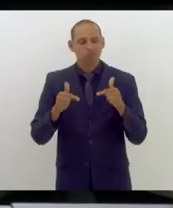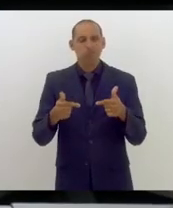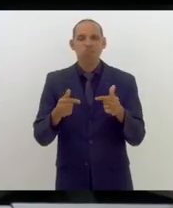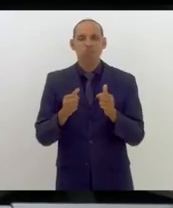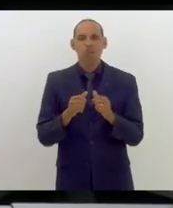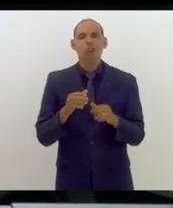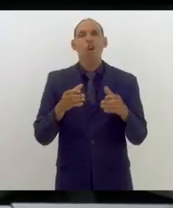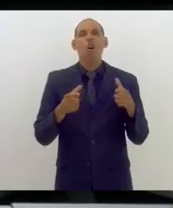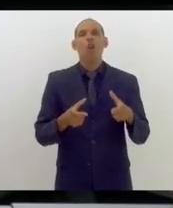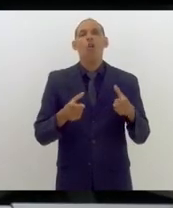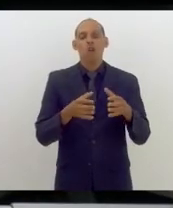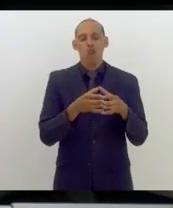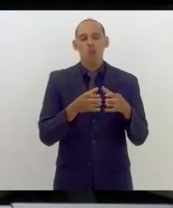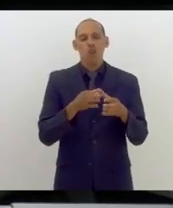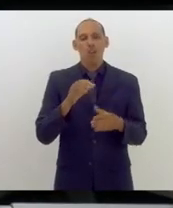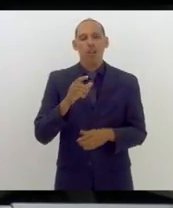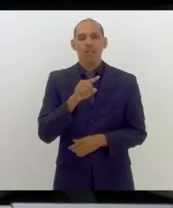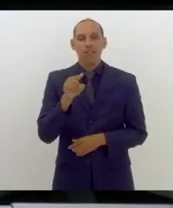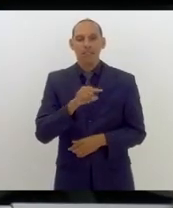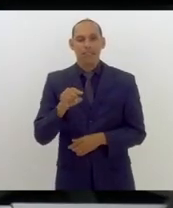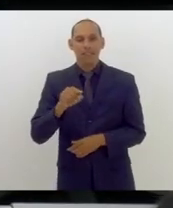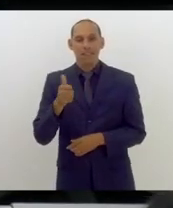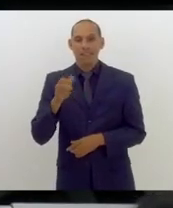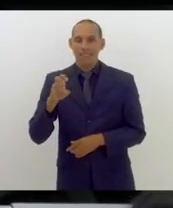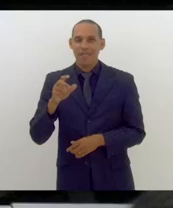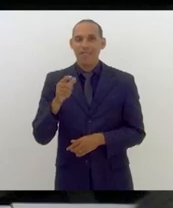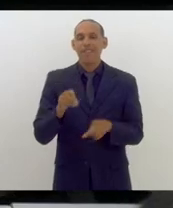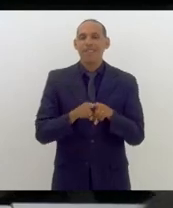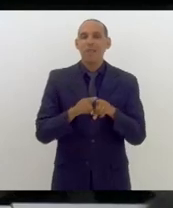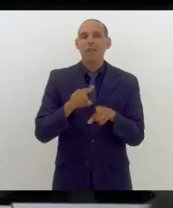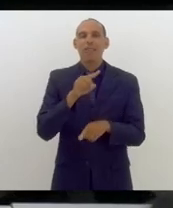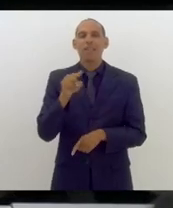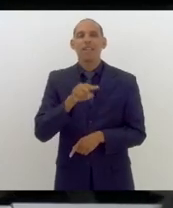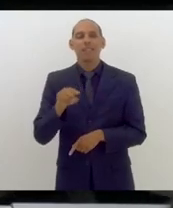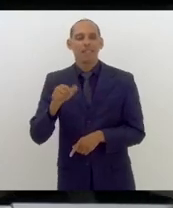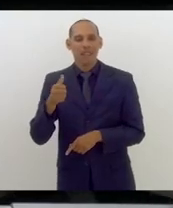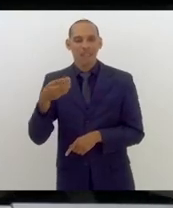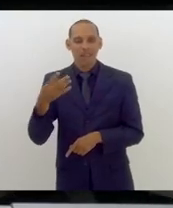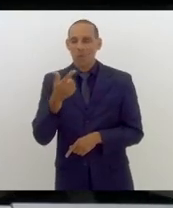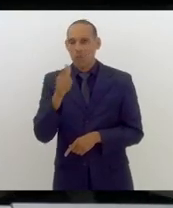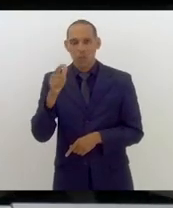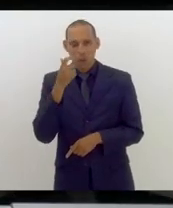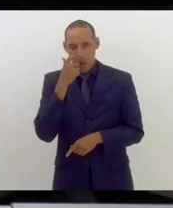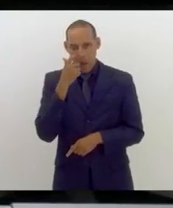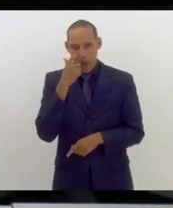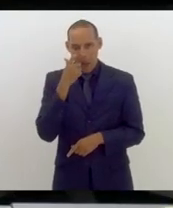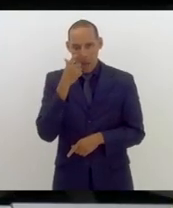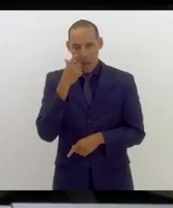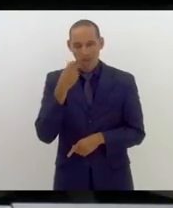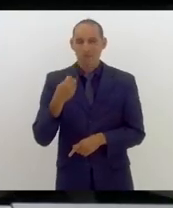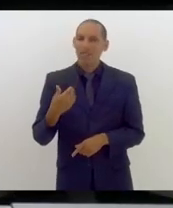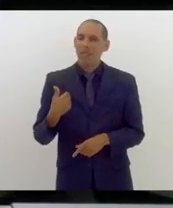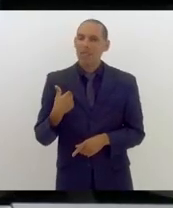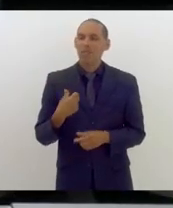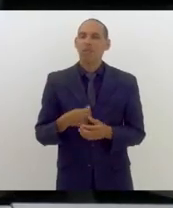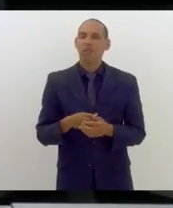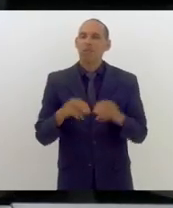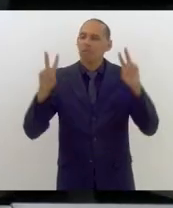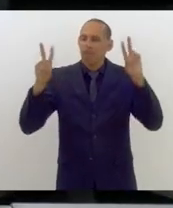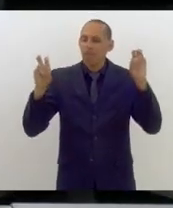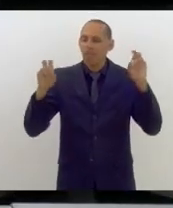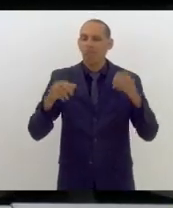colônia de 15 assim como o nosso presidente da Z14 eu só vou abrir uma